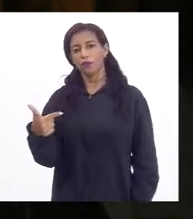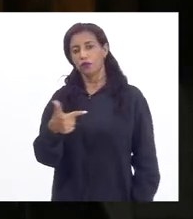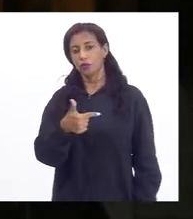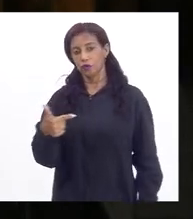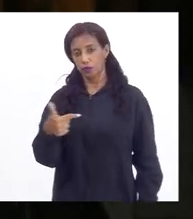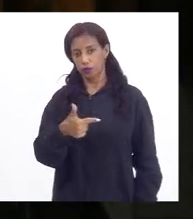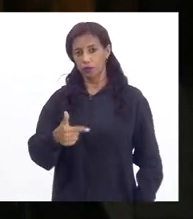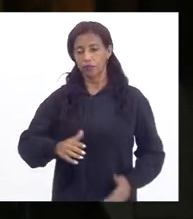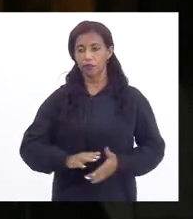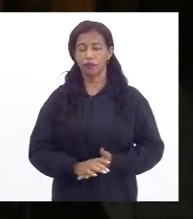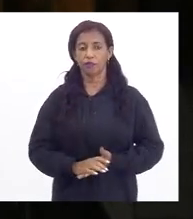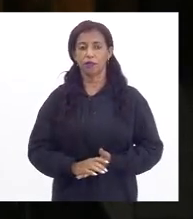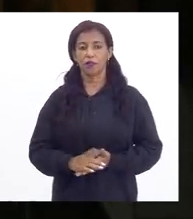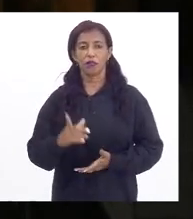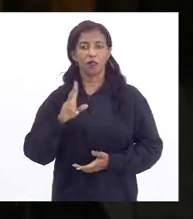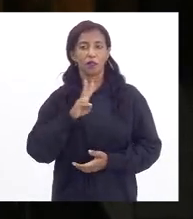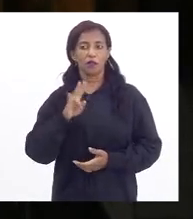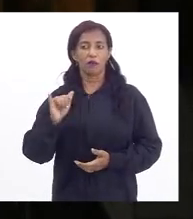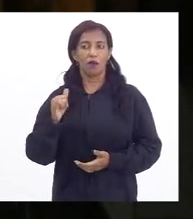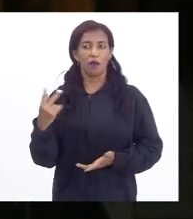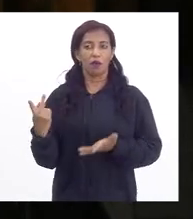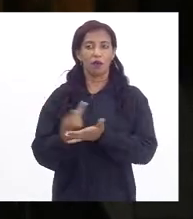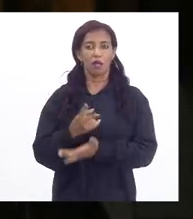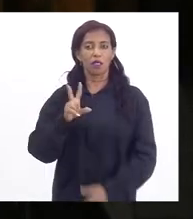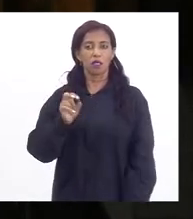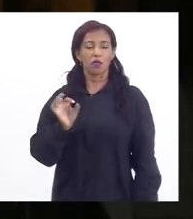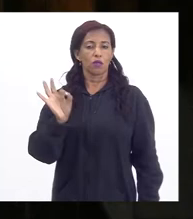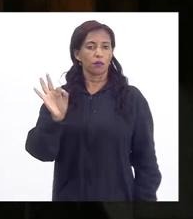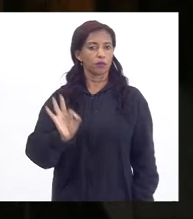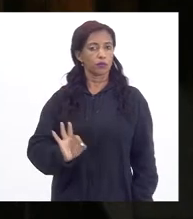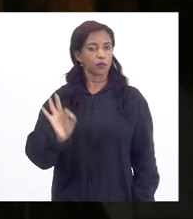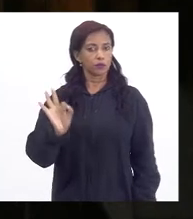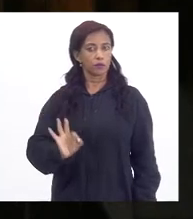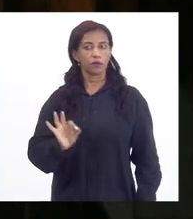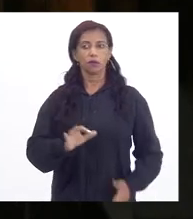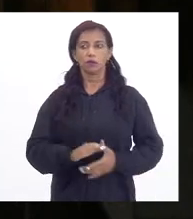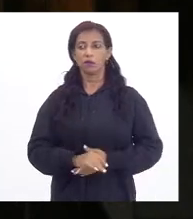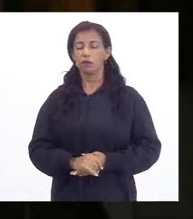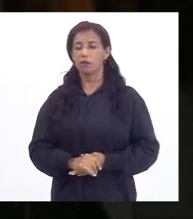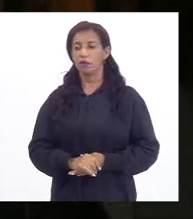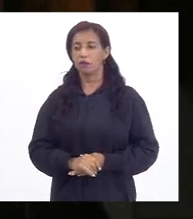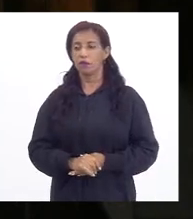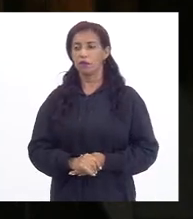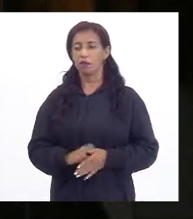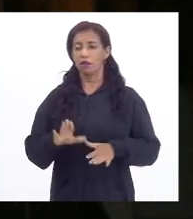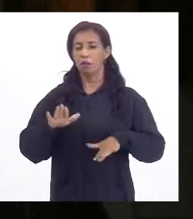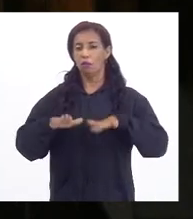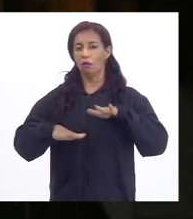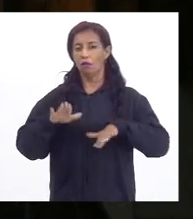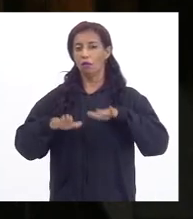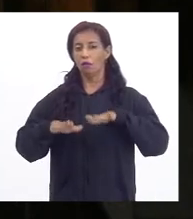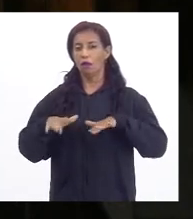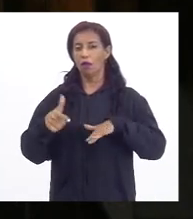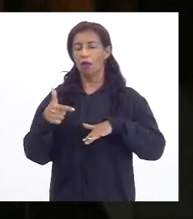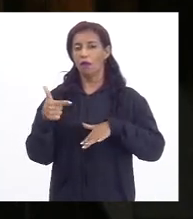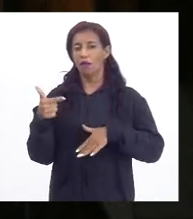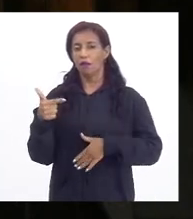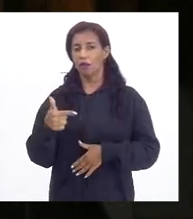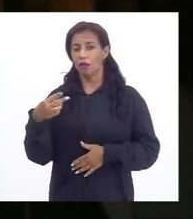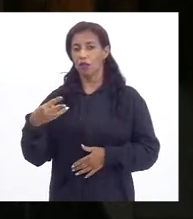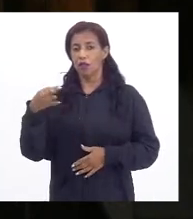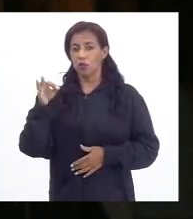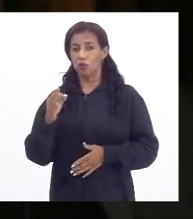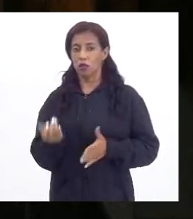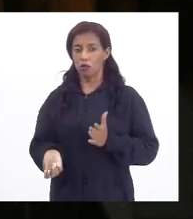2022, que será de 50% do aproximadamente 23%